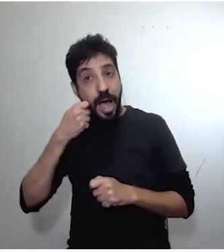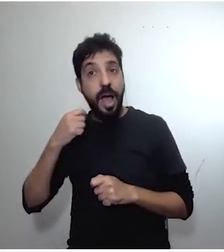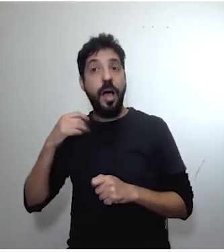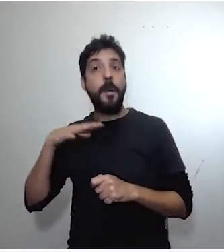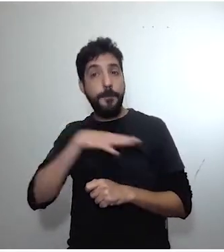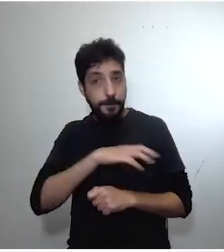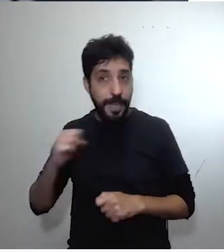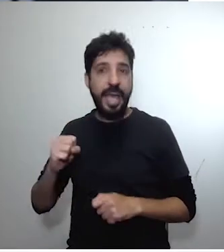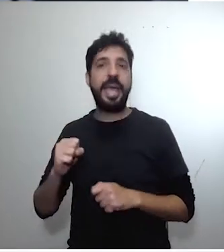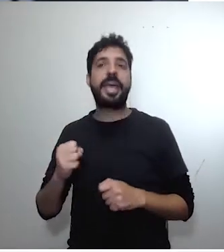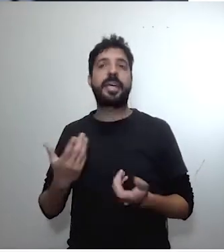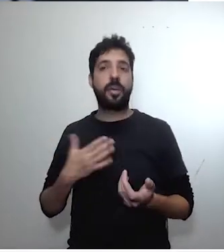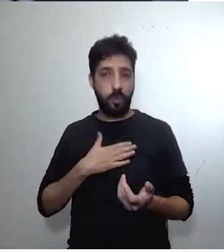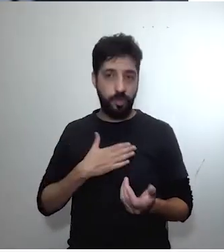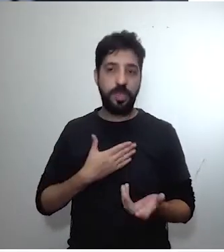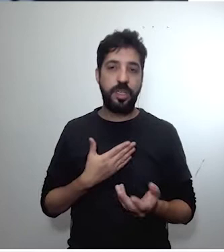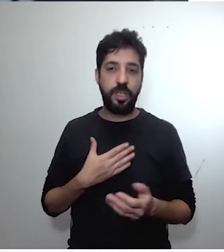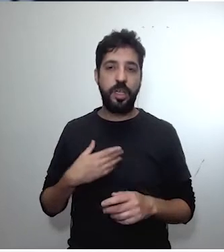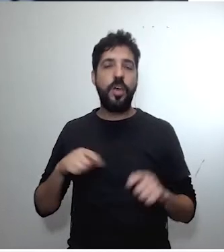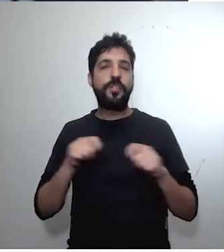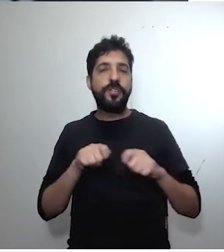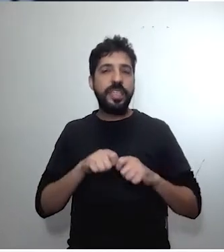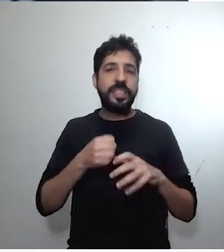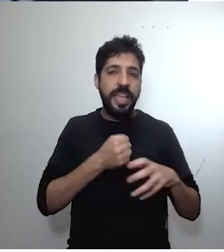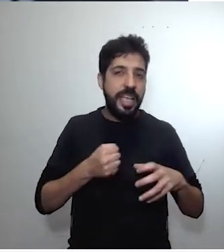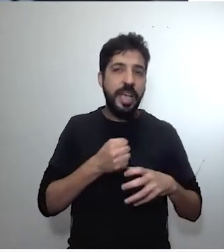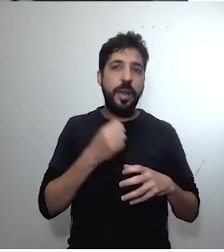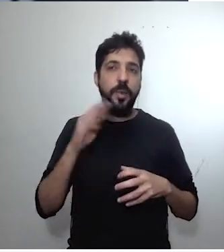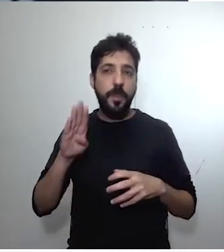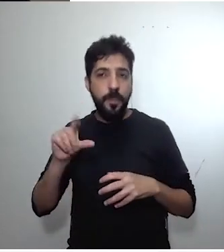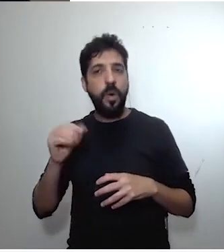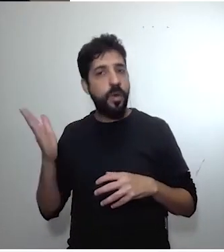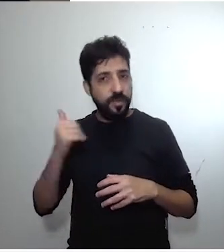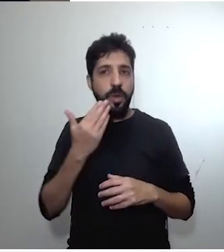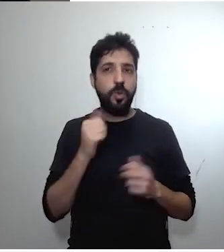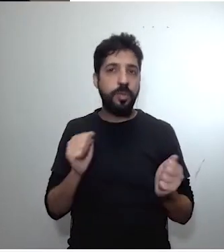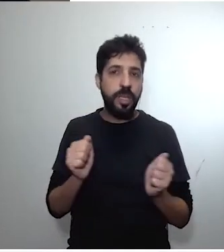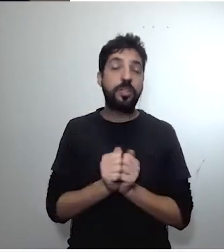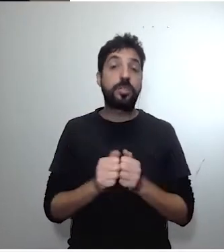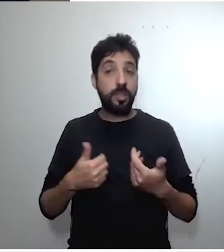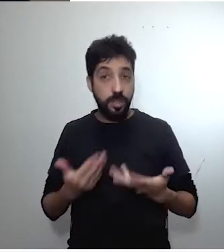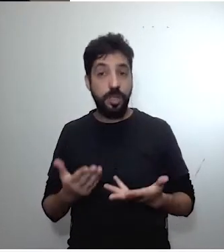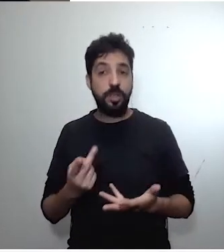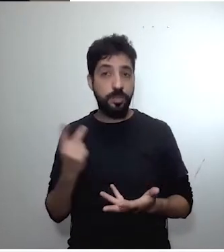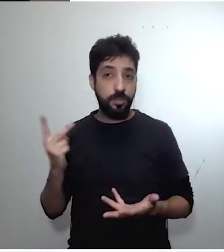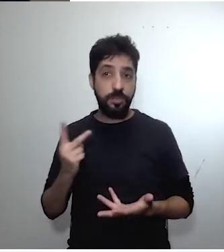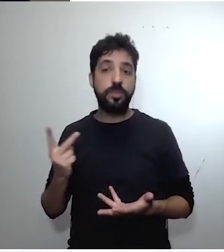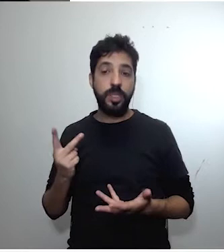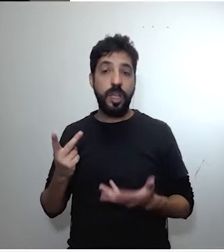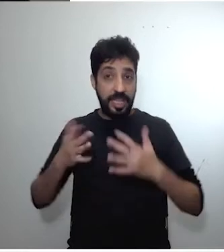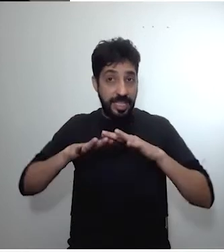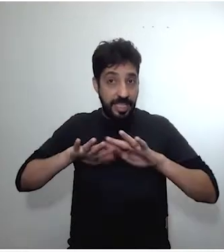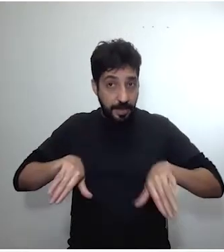vem buscar um para você levar para lanchar, né? Estou fazendo um bolo, vem comer com a gente e tal. Então a gente